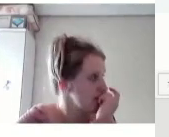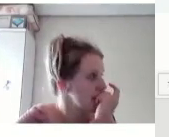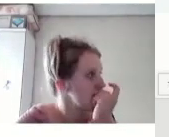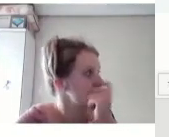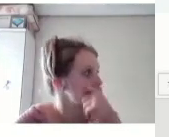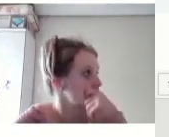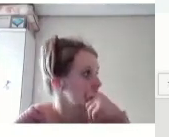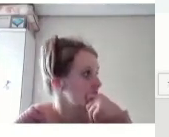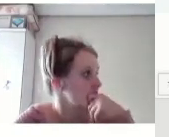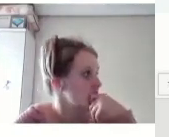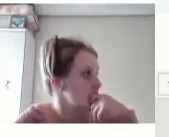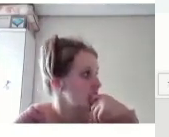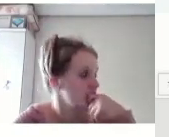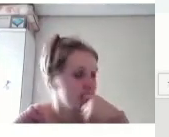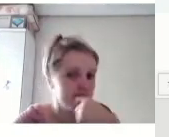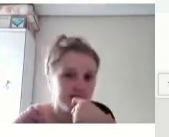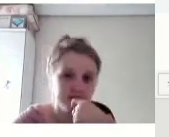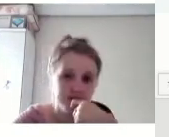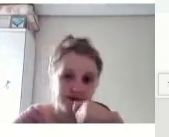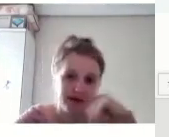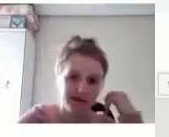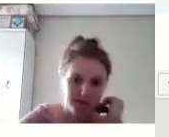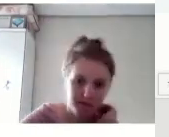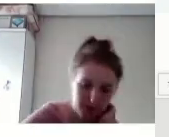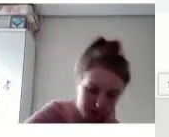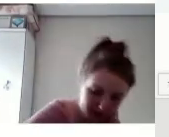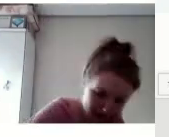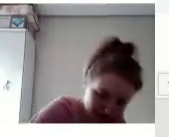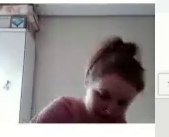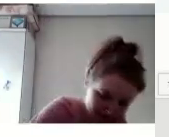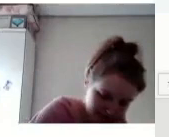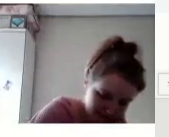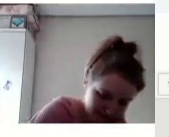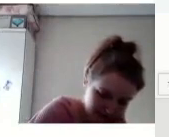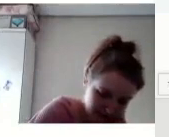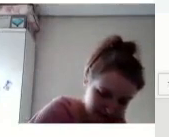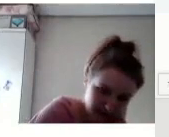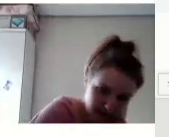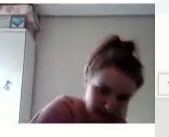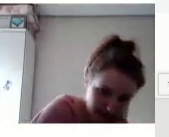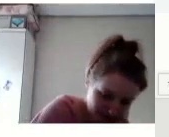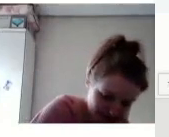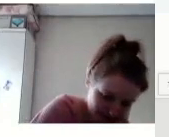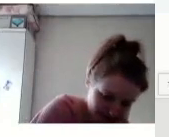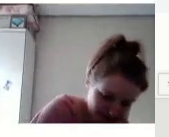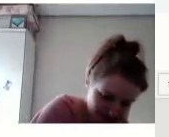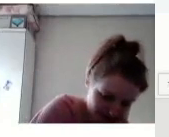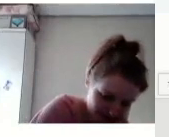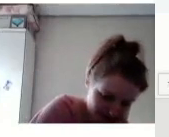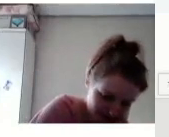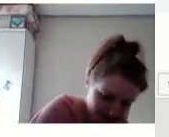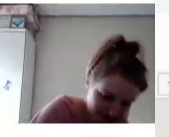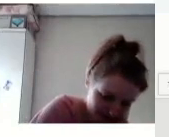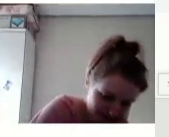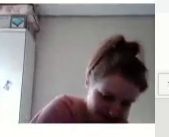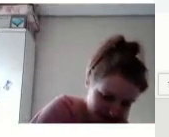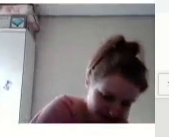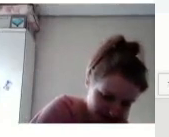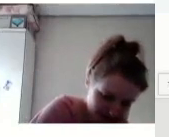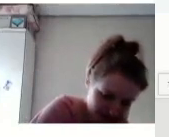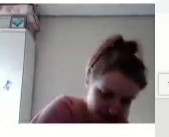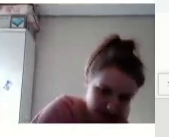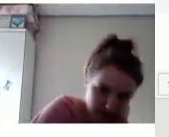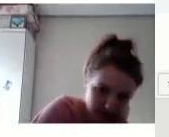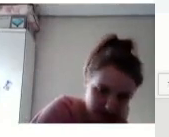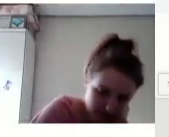o hamiltoniano do sistema. Então, em mecânica clássica, a evolução temporal de uma determinada quantidade clássica,